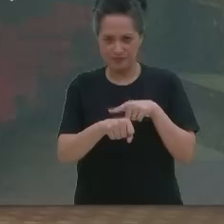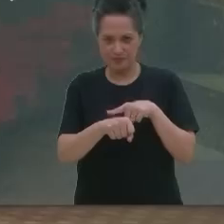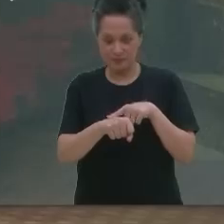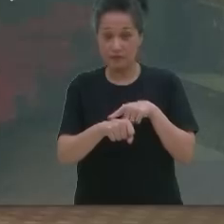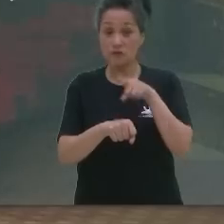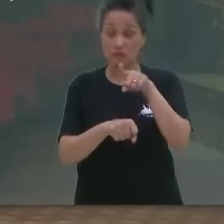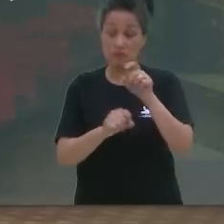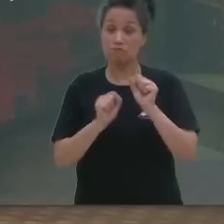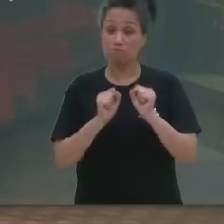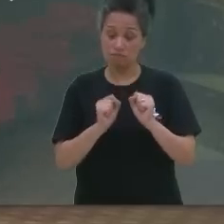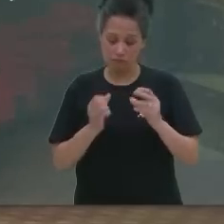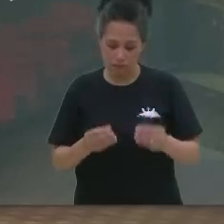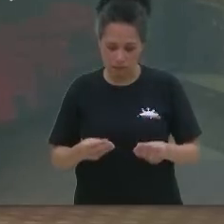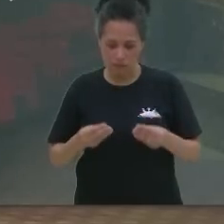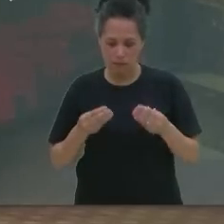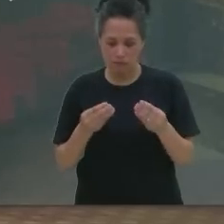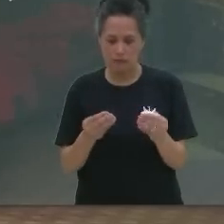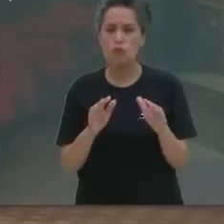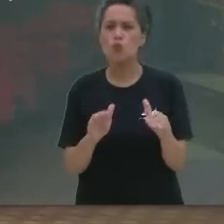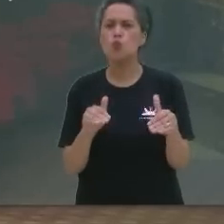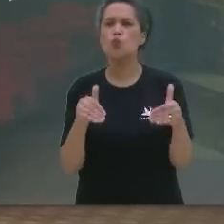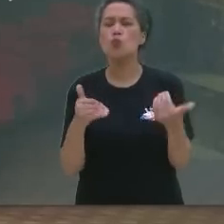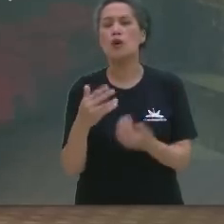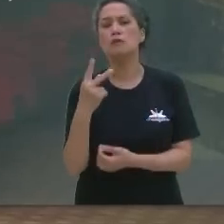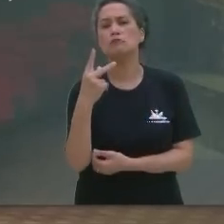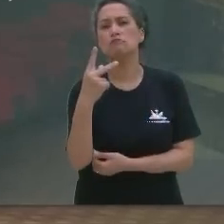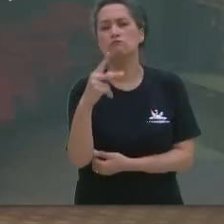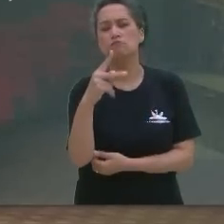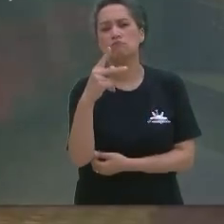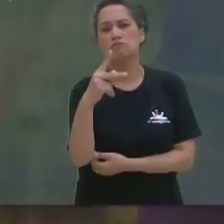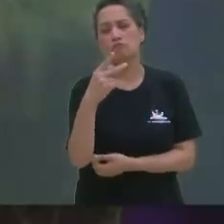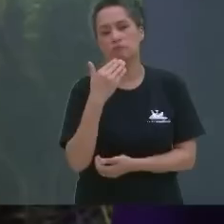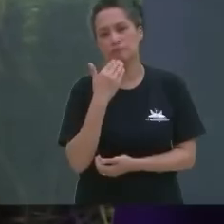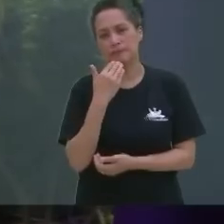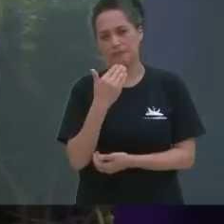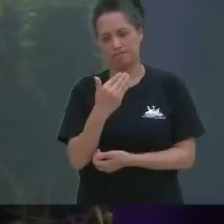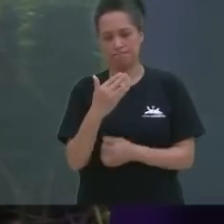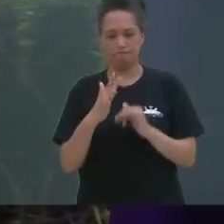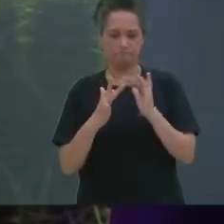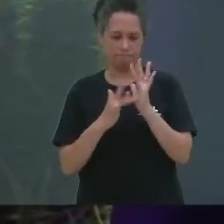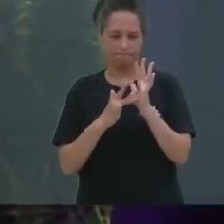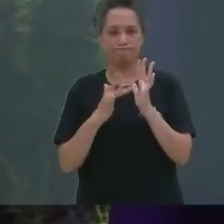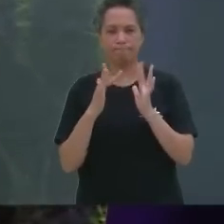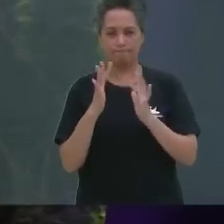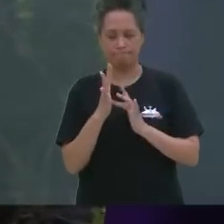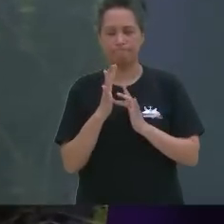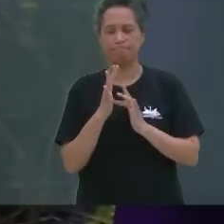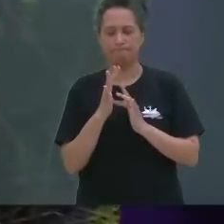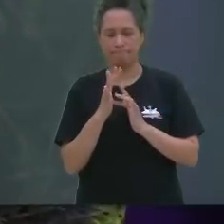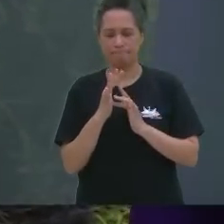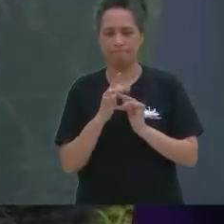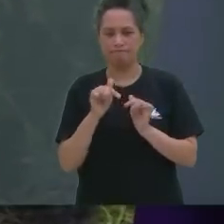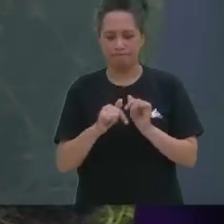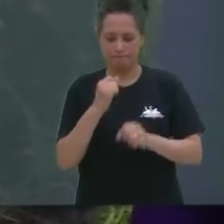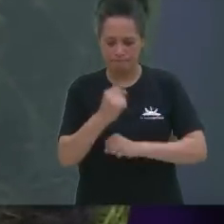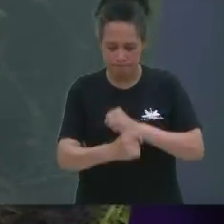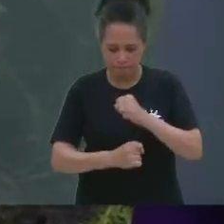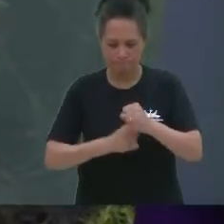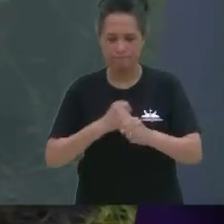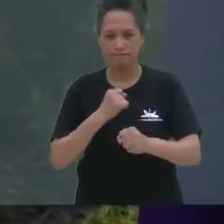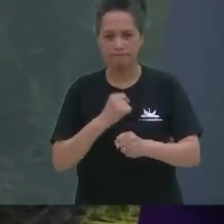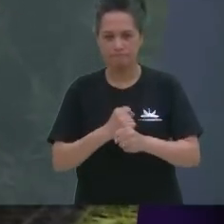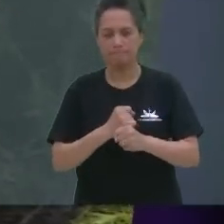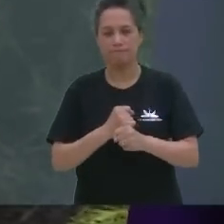deixar qual o seu pedido ao menino Jesus neste ano de